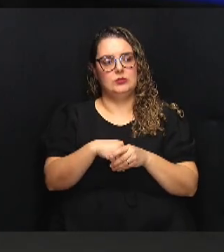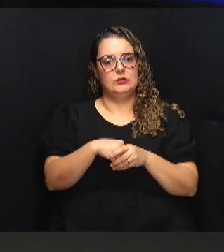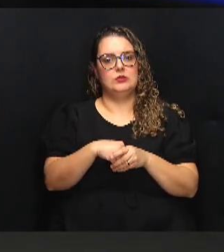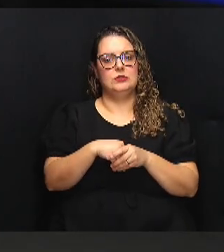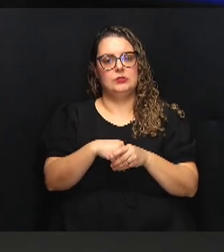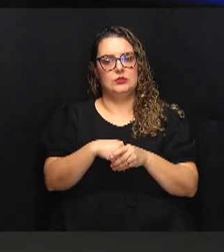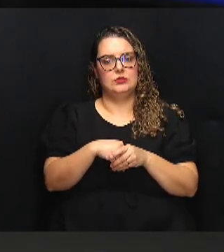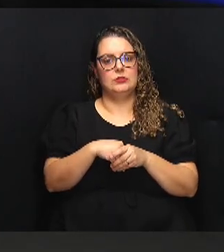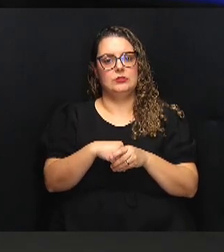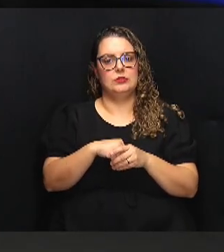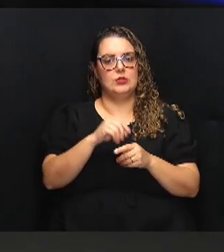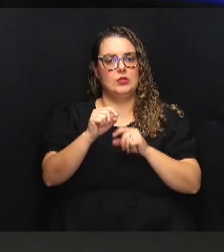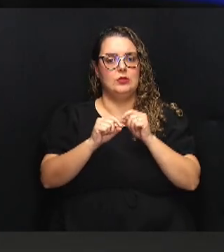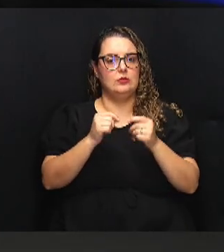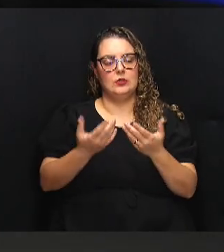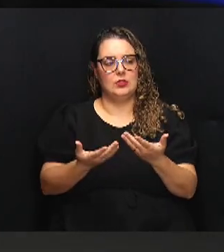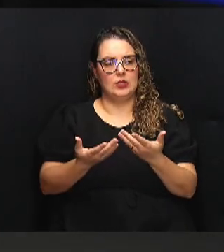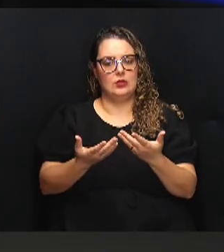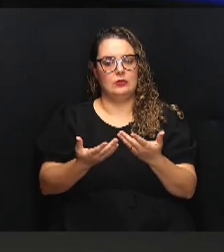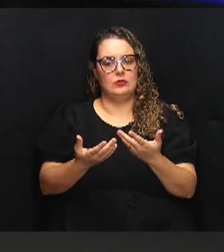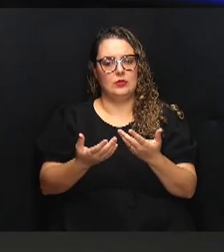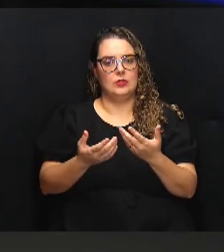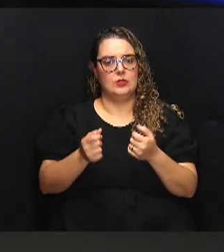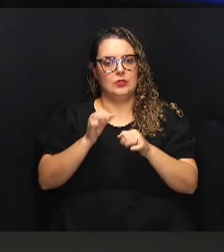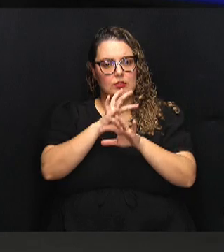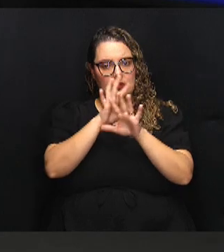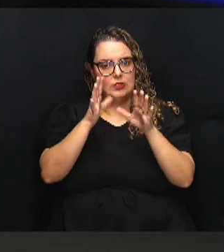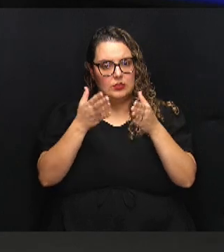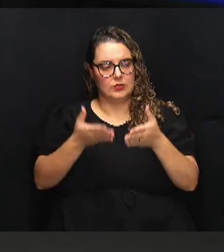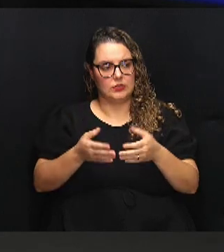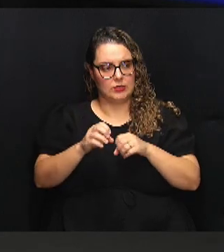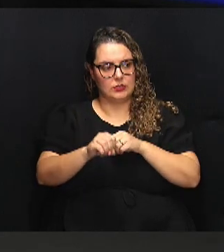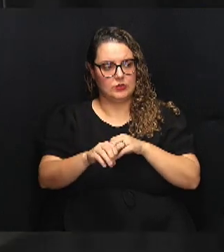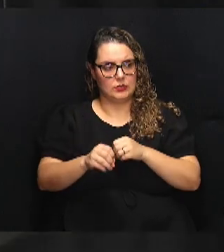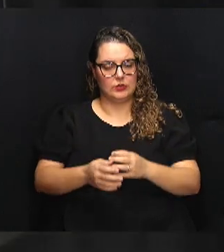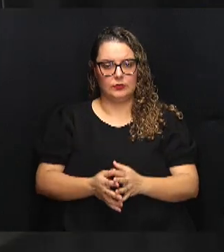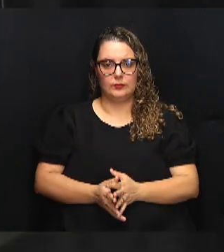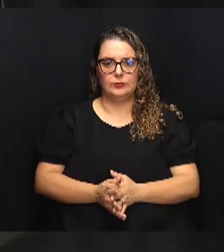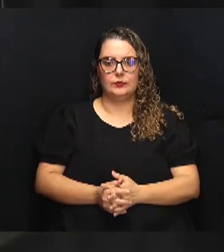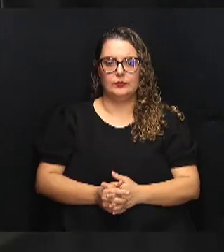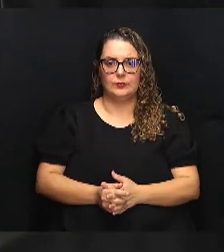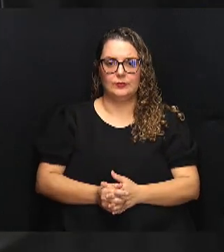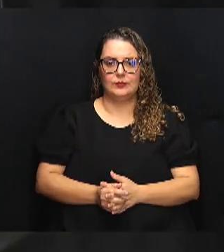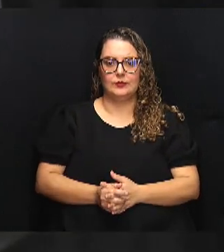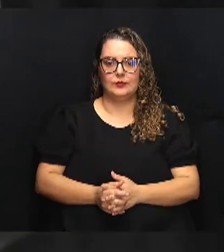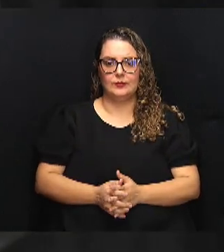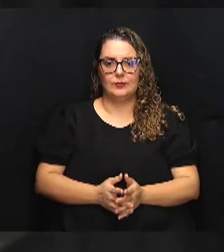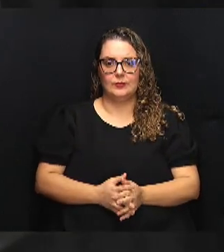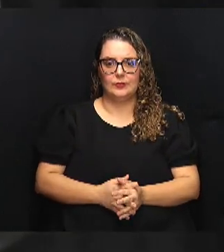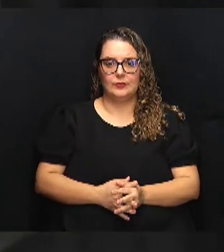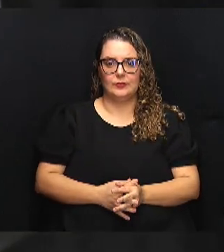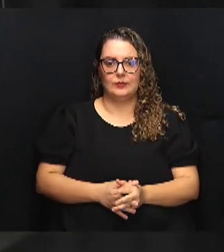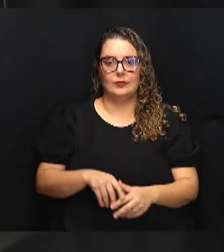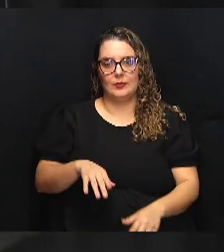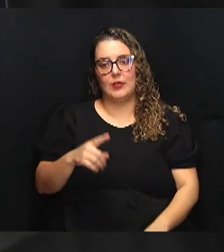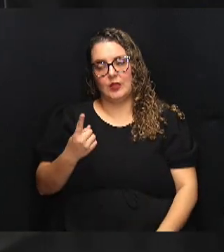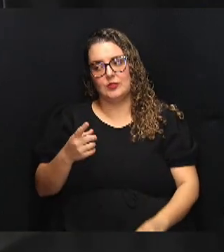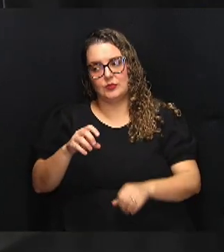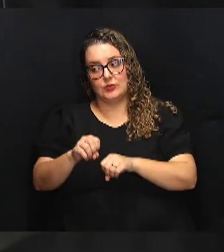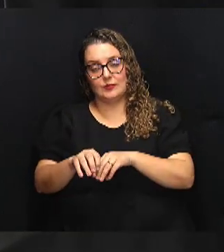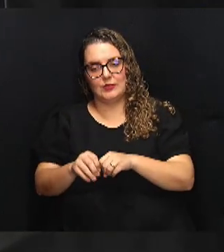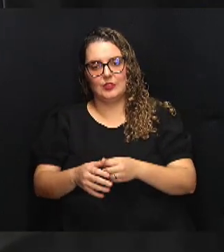presentes e o que é essa questão de transparência na educação? Mais uma da educação e a